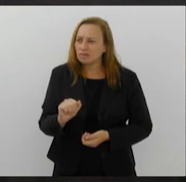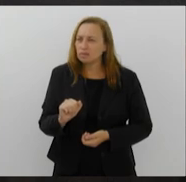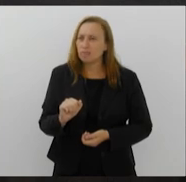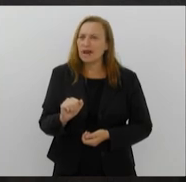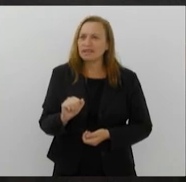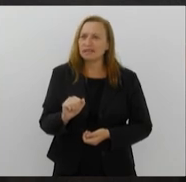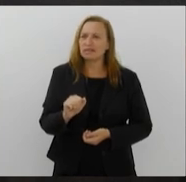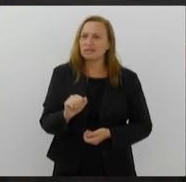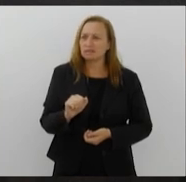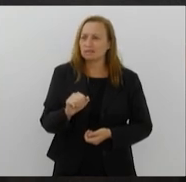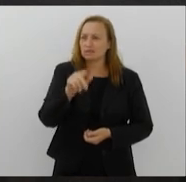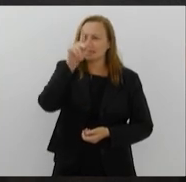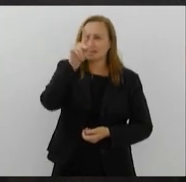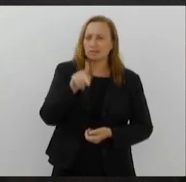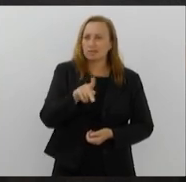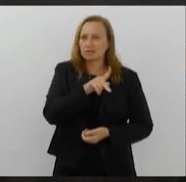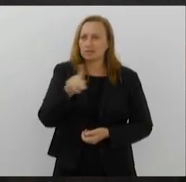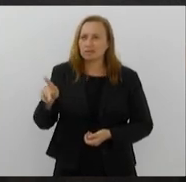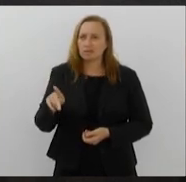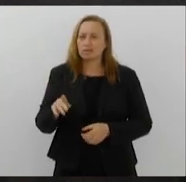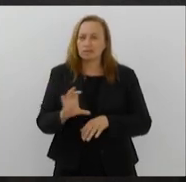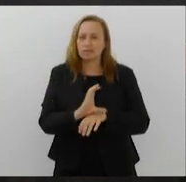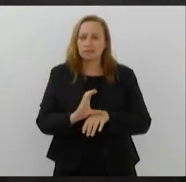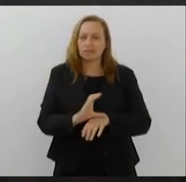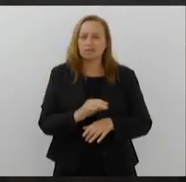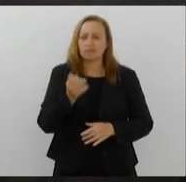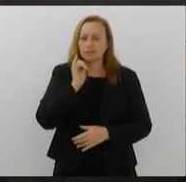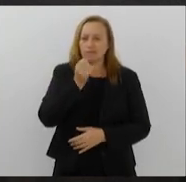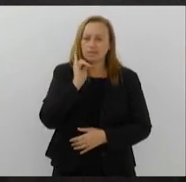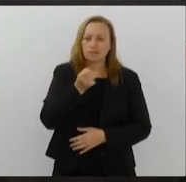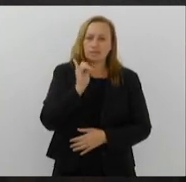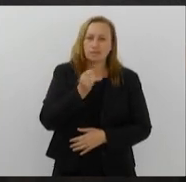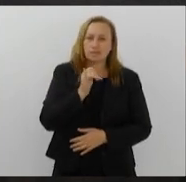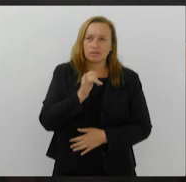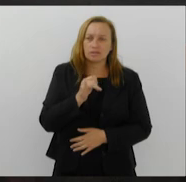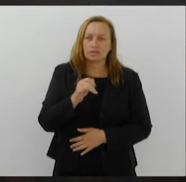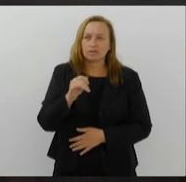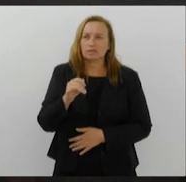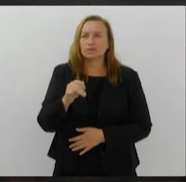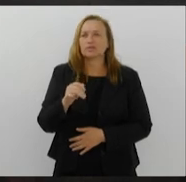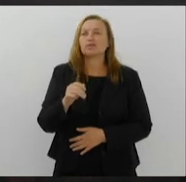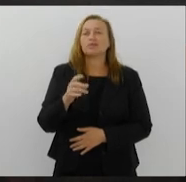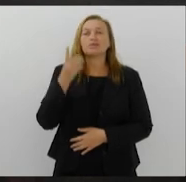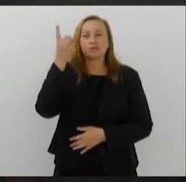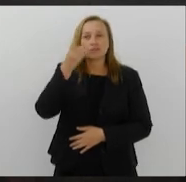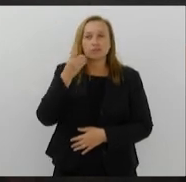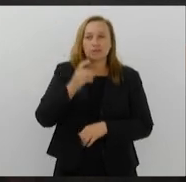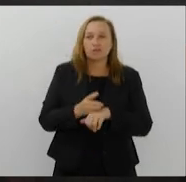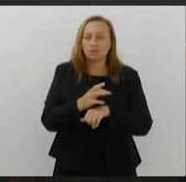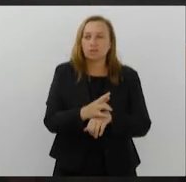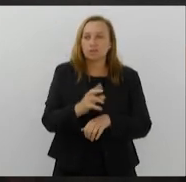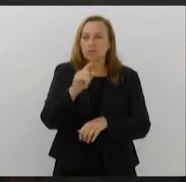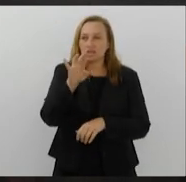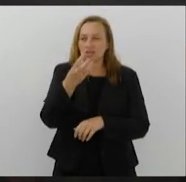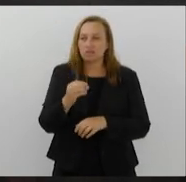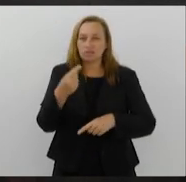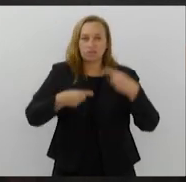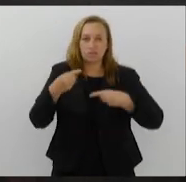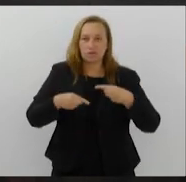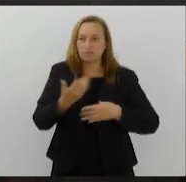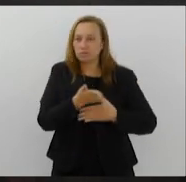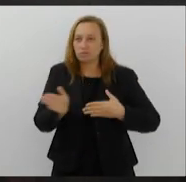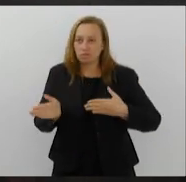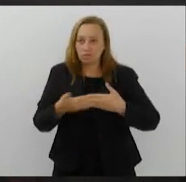Comissão de Constituição e Justiça pela constitucionalidade. Relator, deputado doutor Serginho. Em discussão, não havendo quem queira discutir, encerrado em discussão.